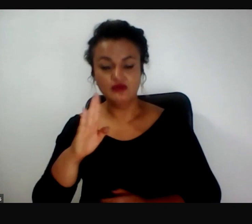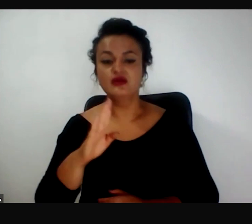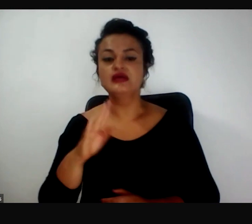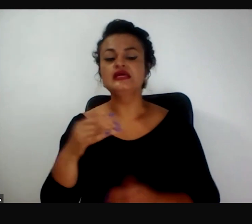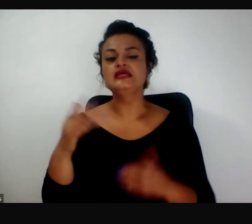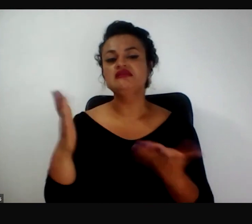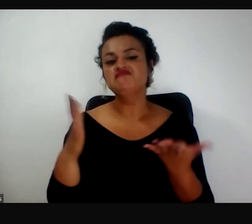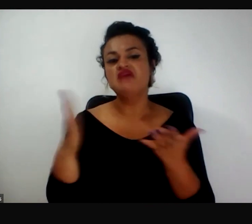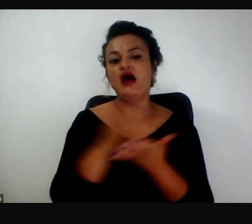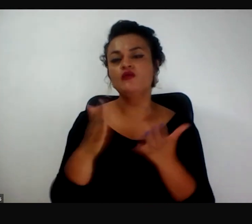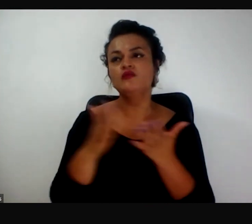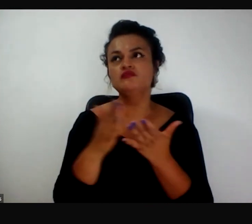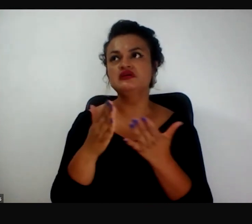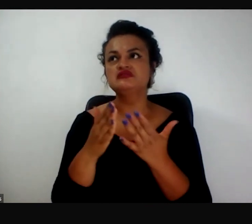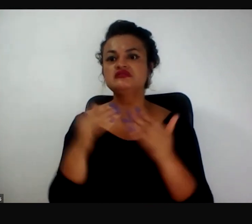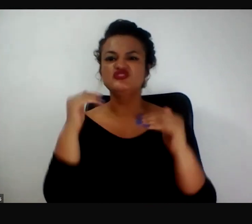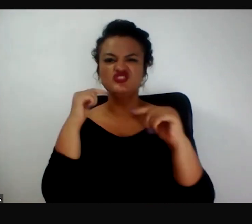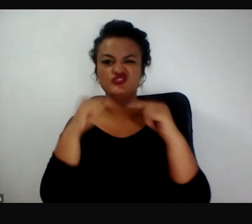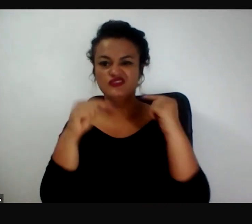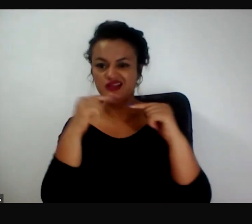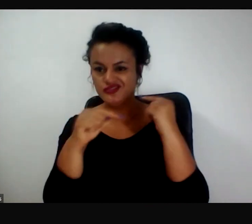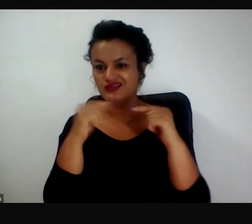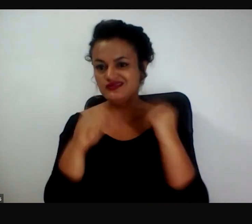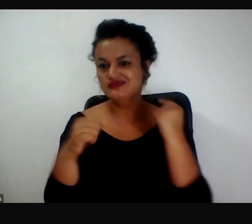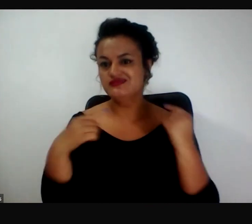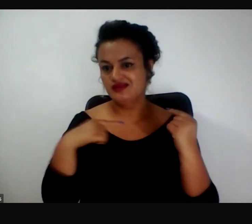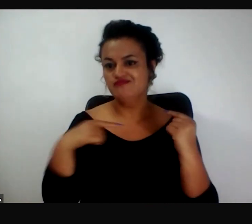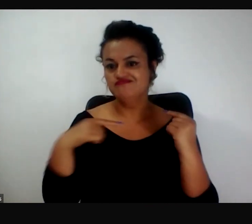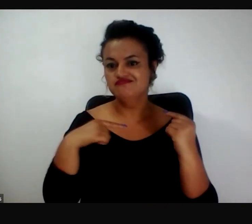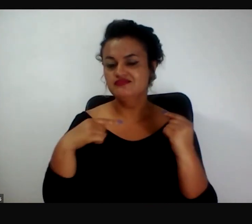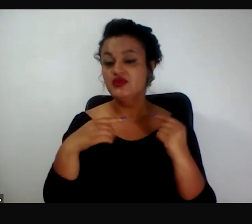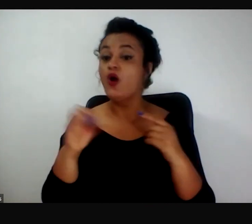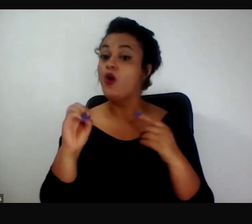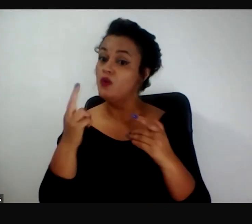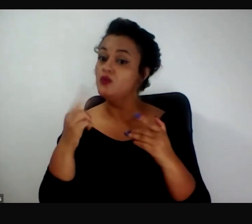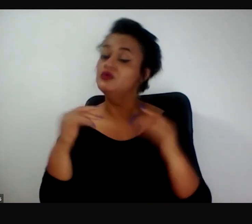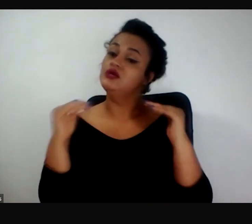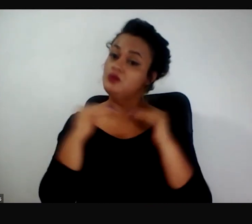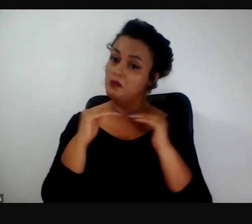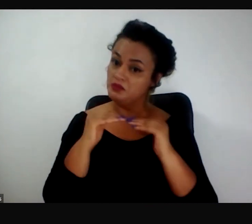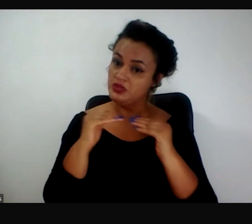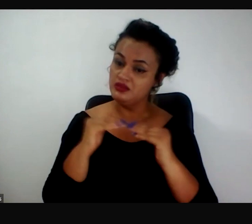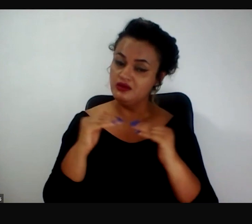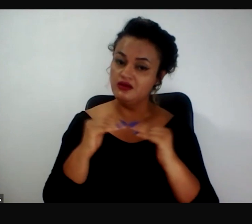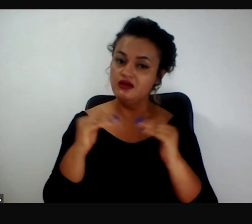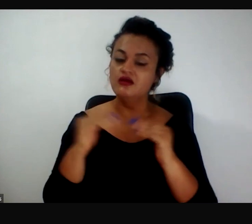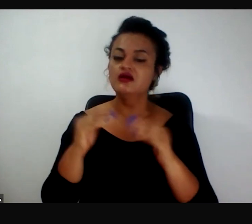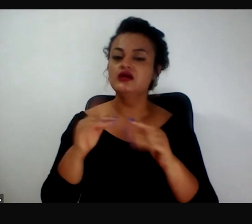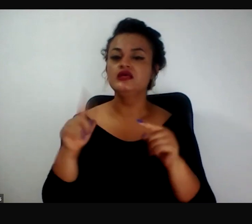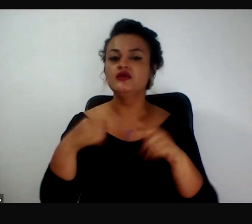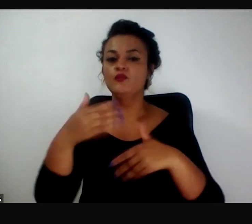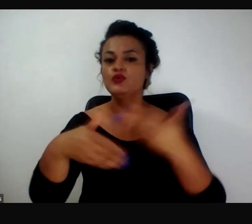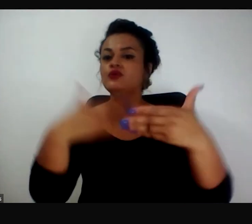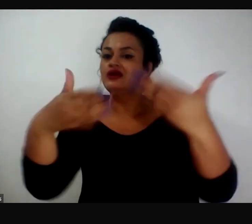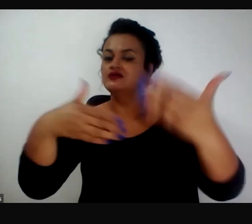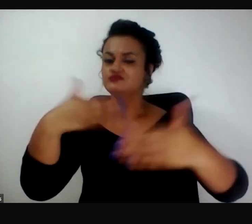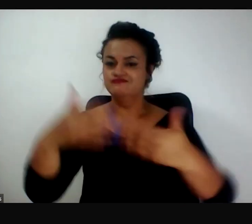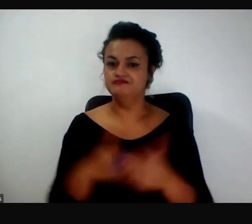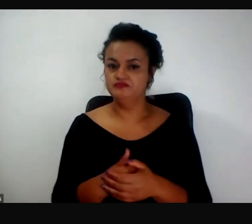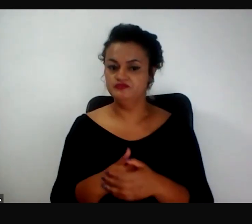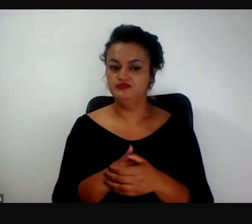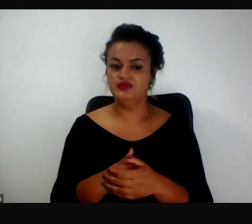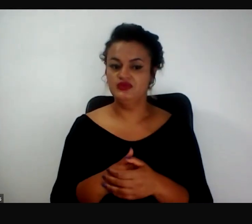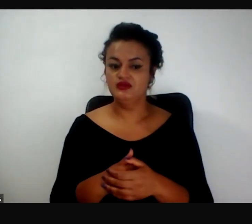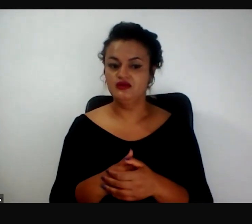alguma convergência também com o sistema, com os avanços do sistema brasileiro, com